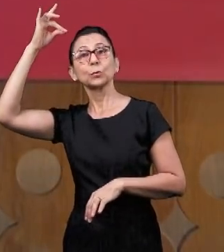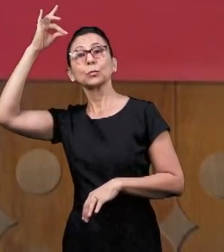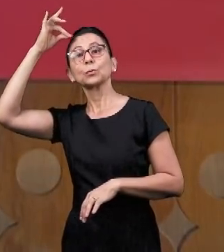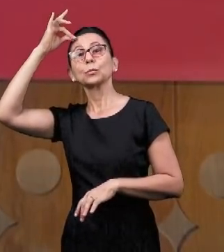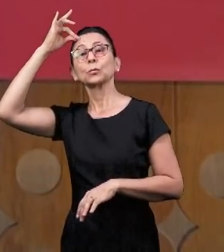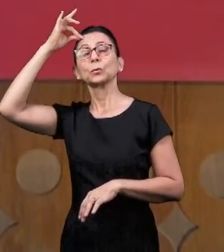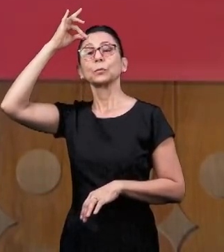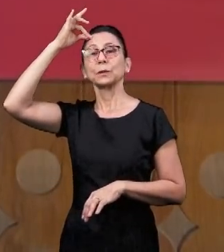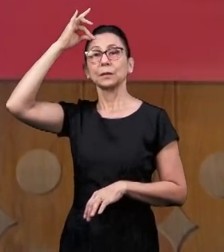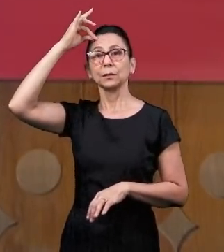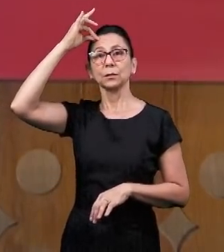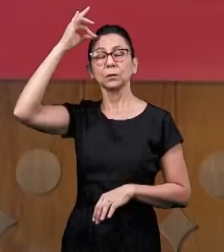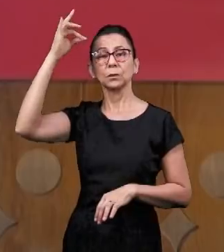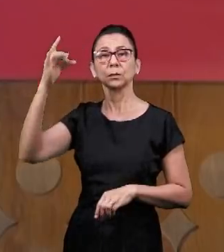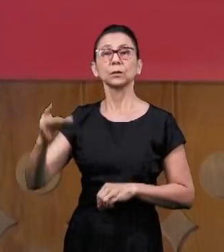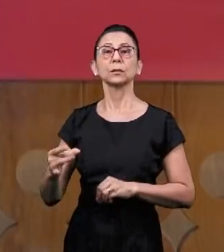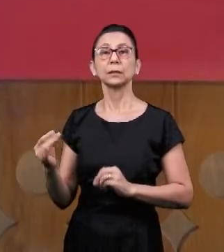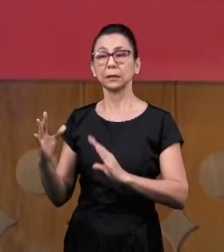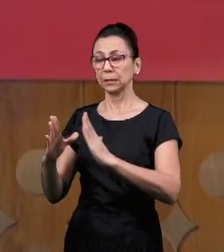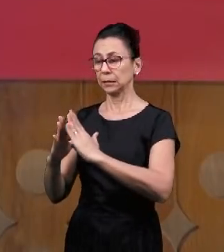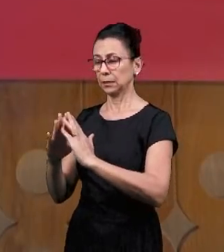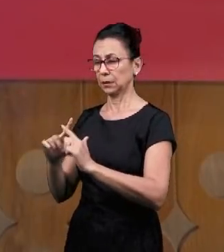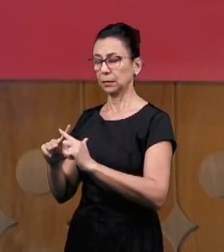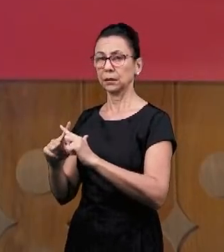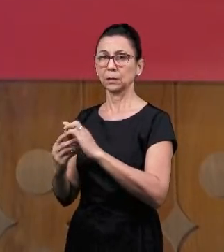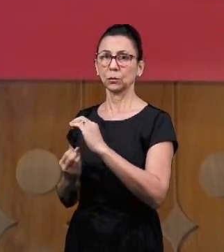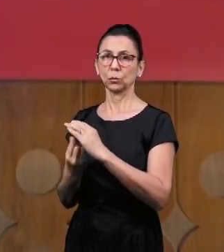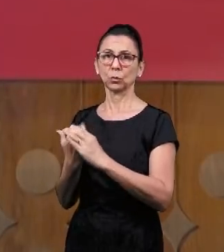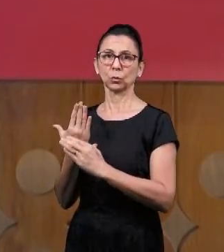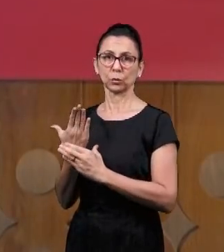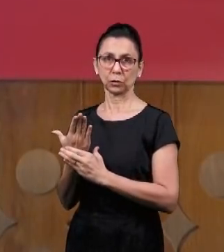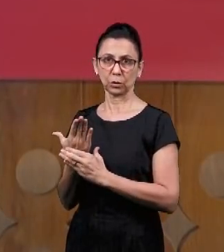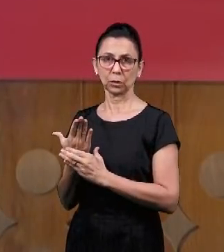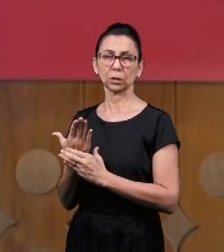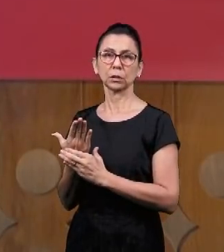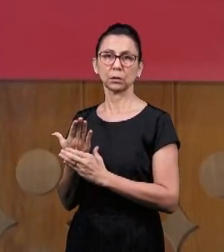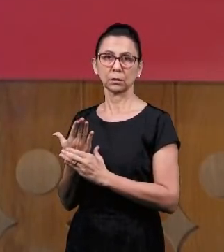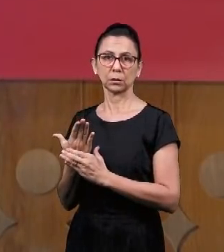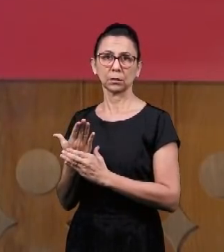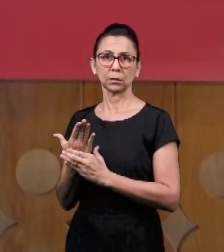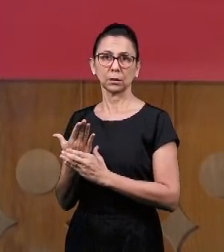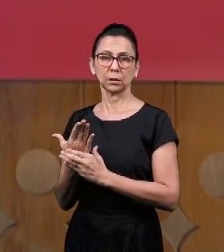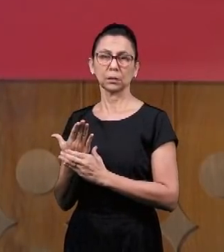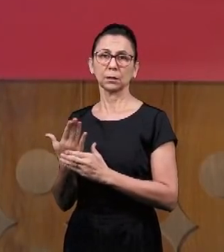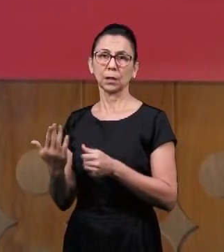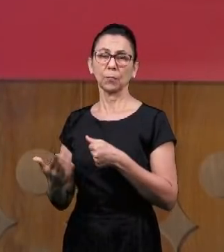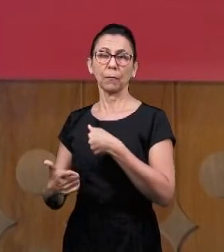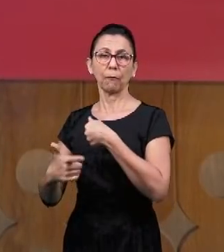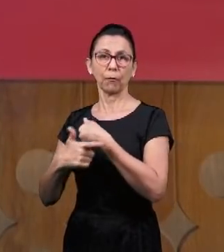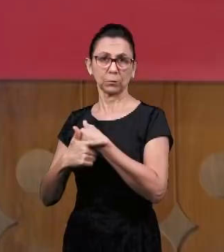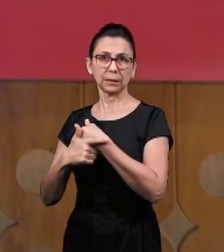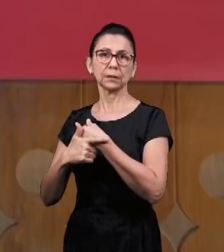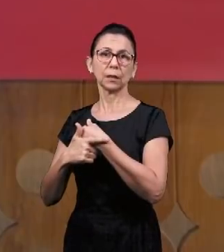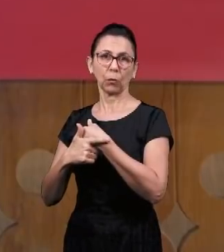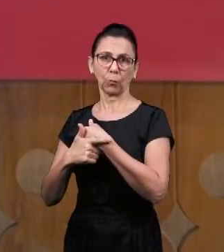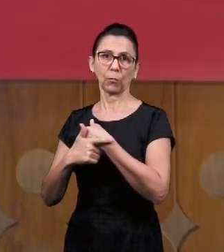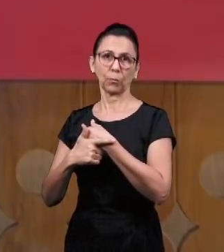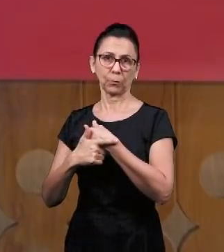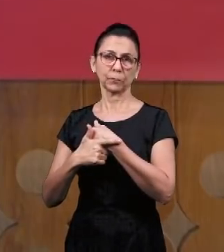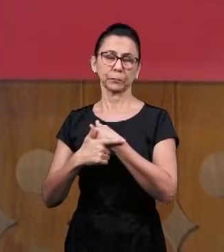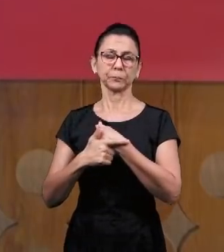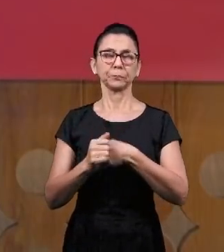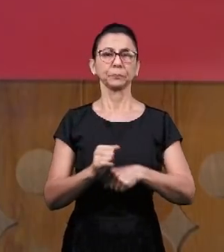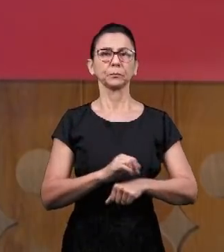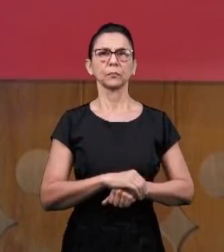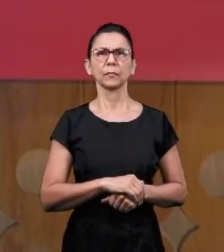surge na igreja de uma maneira especial, como função. O que é isso?